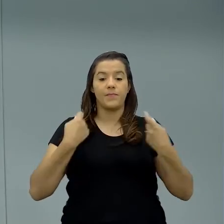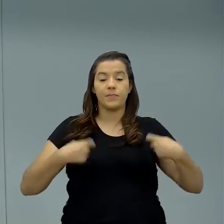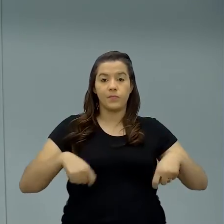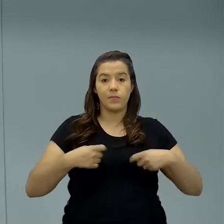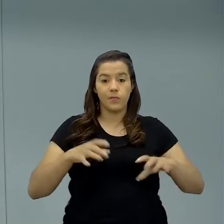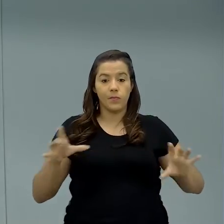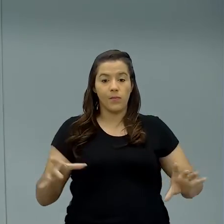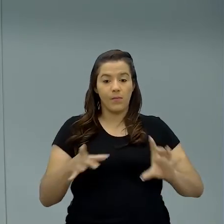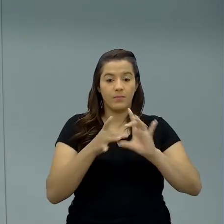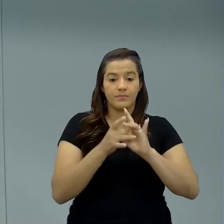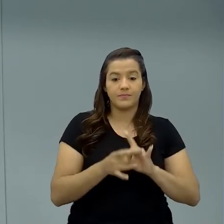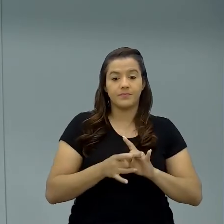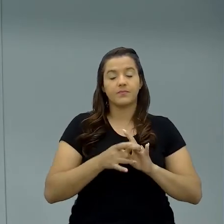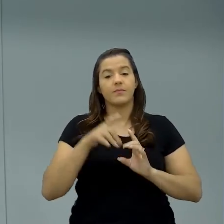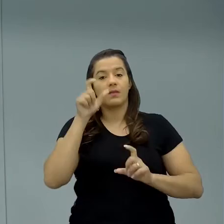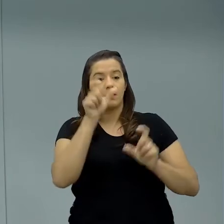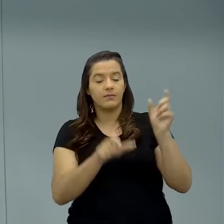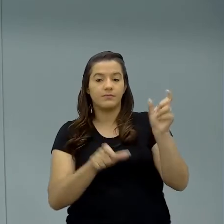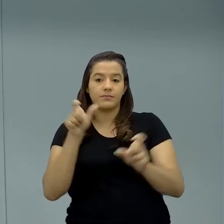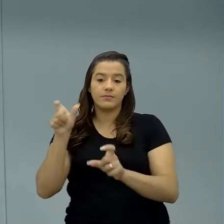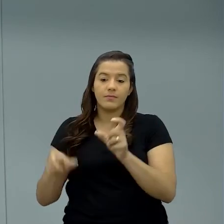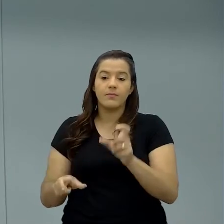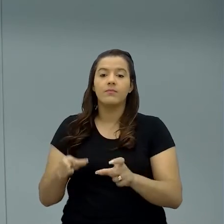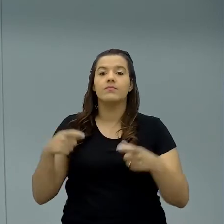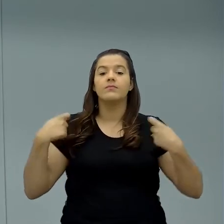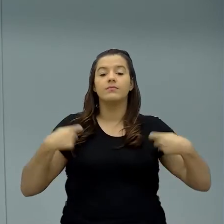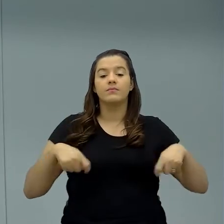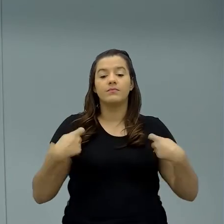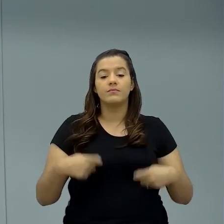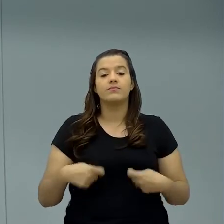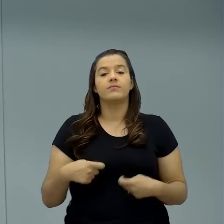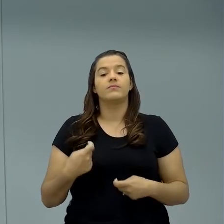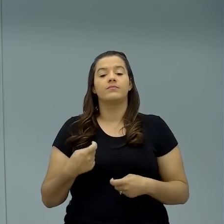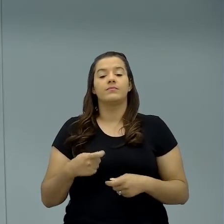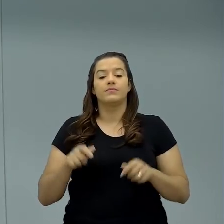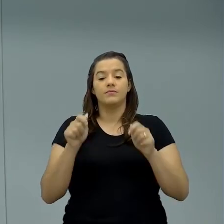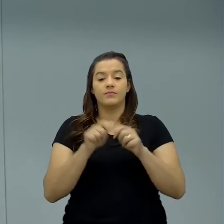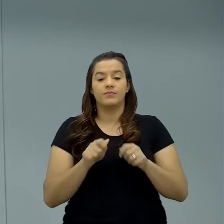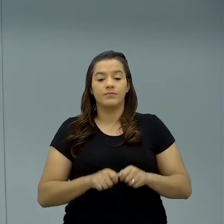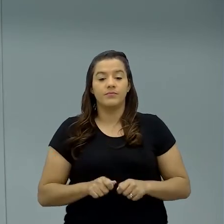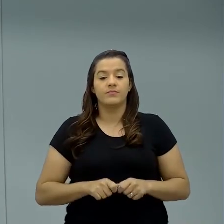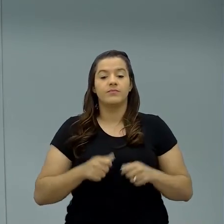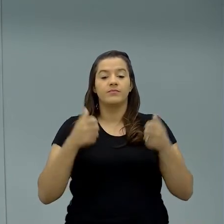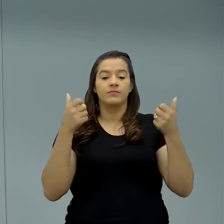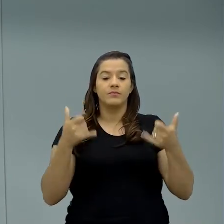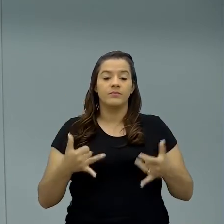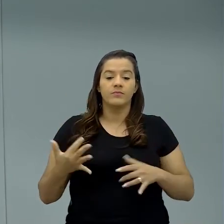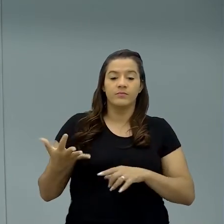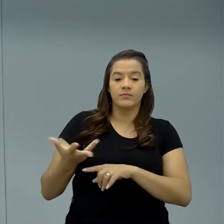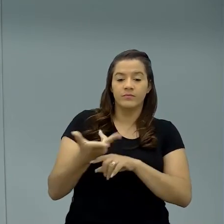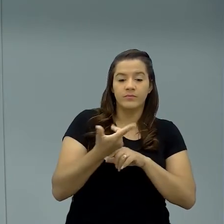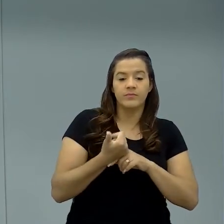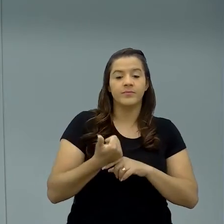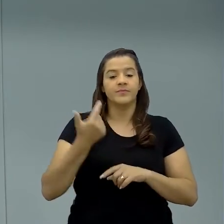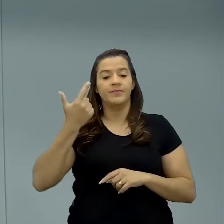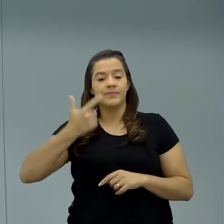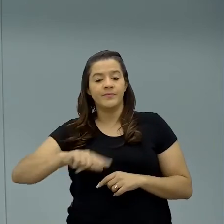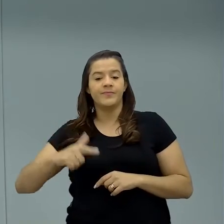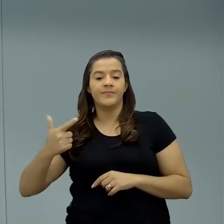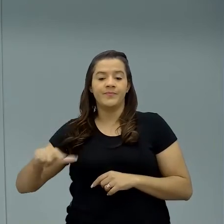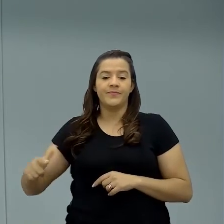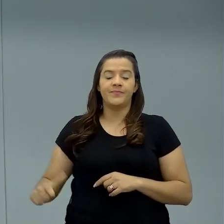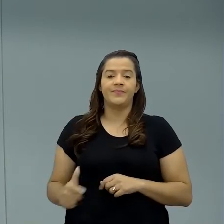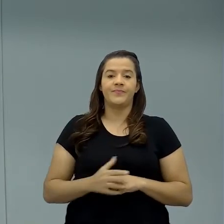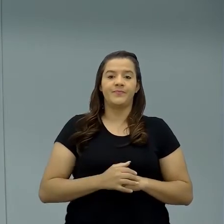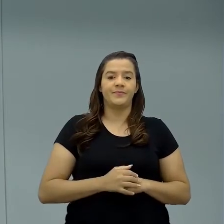precisando construir personagens e elas precisam ser verossímeis e convincentes, eu reforço isso o tempo todo.